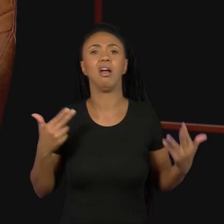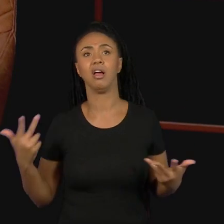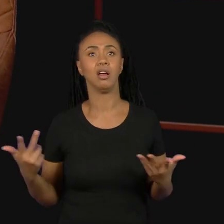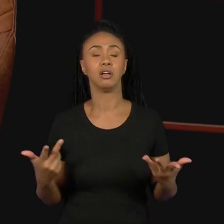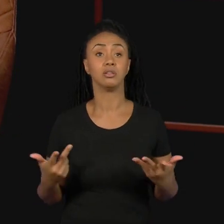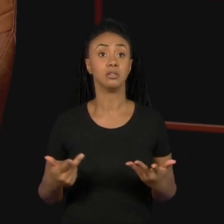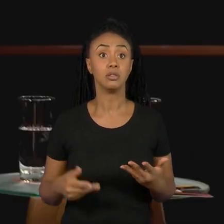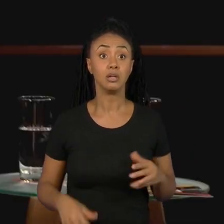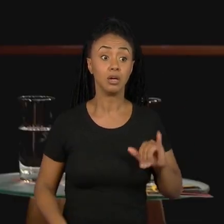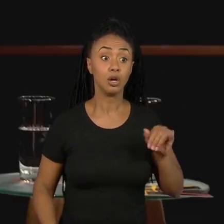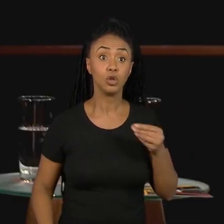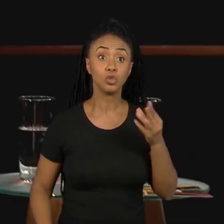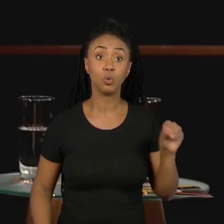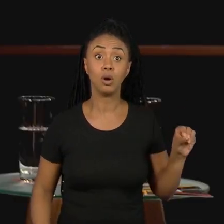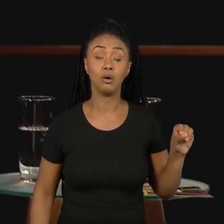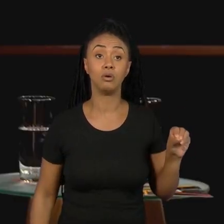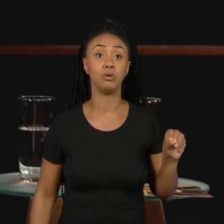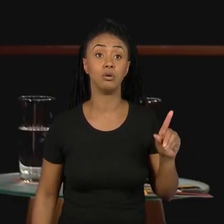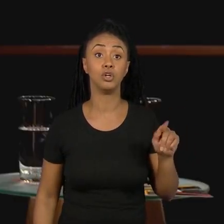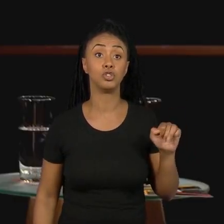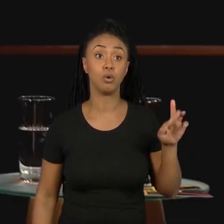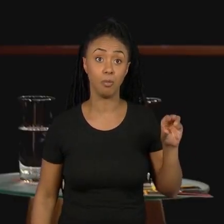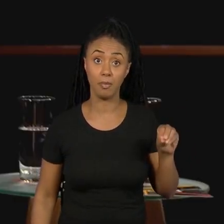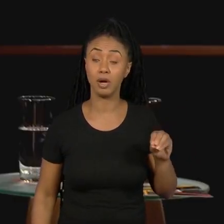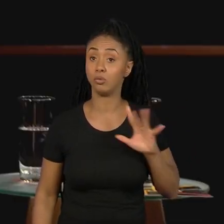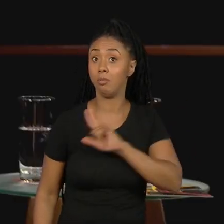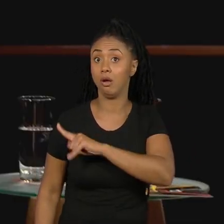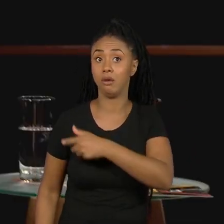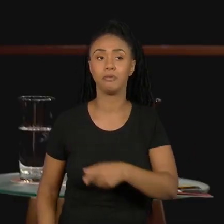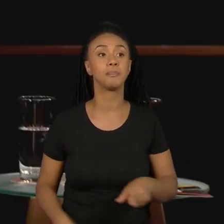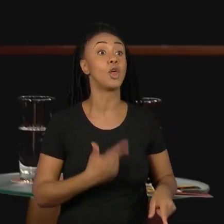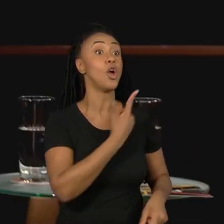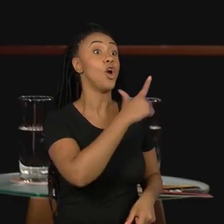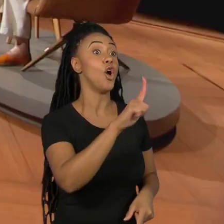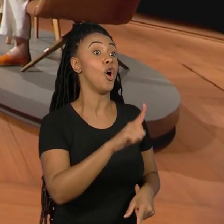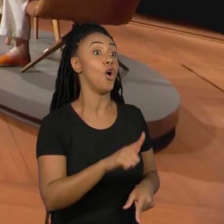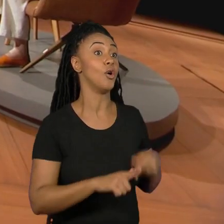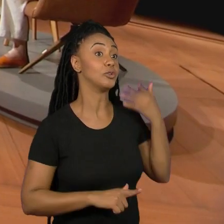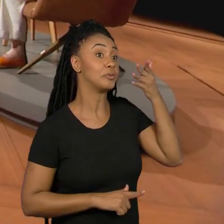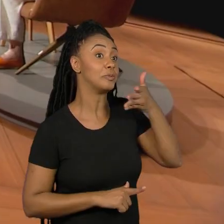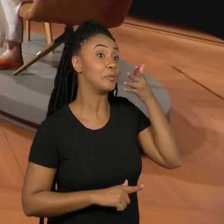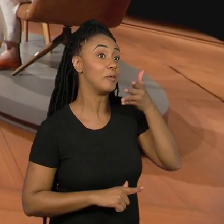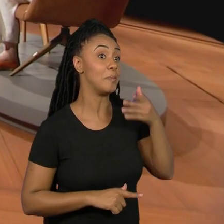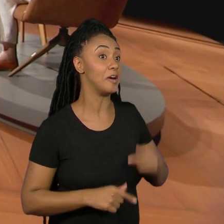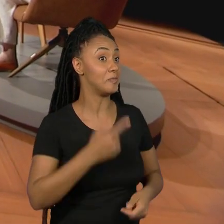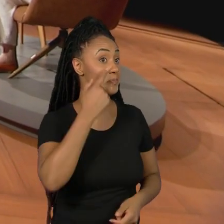João Gilberto. Um último depoimento para você, Petkov. Olha só quem é, hein?